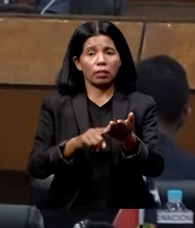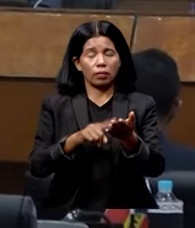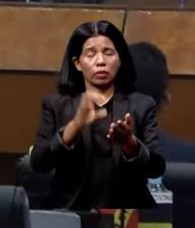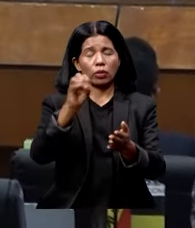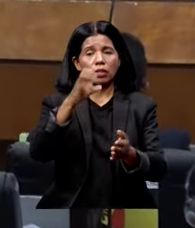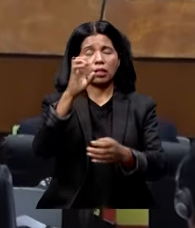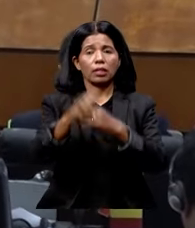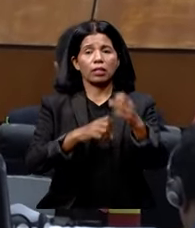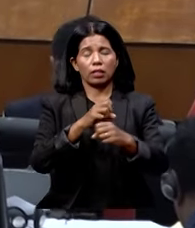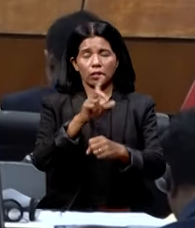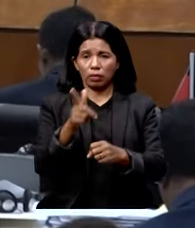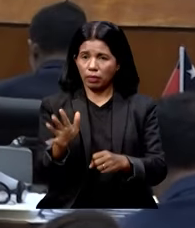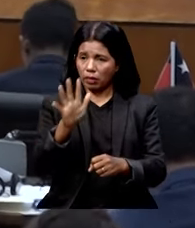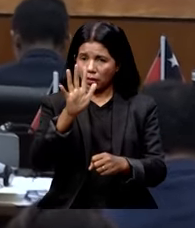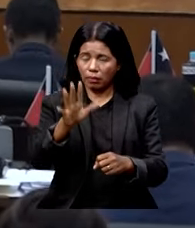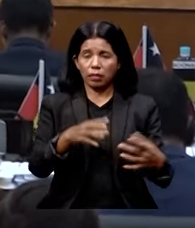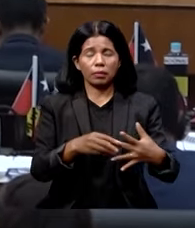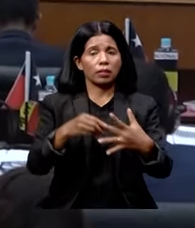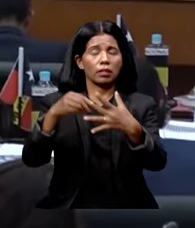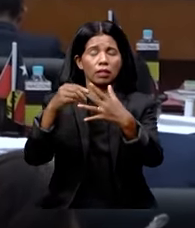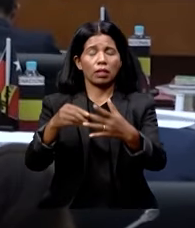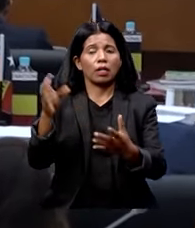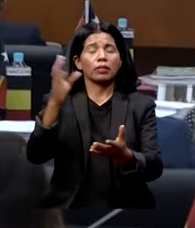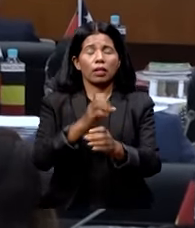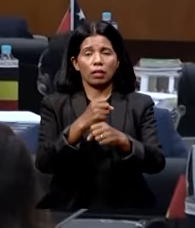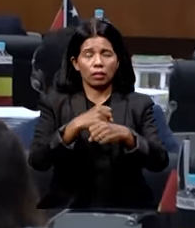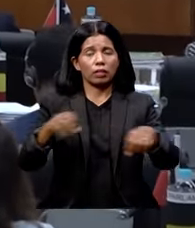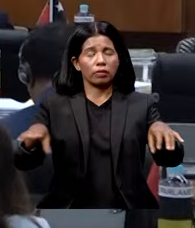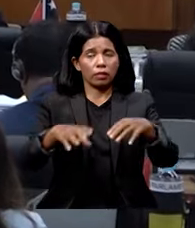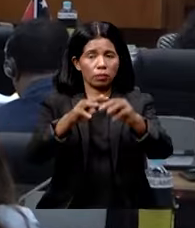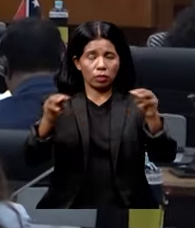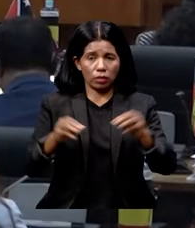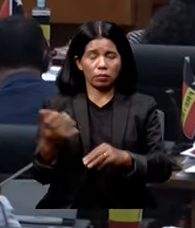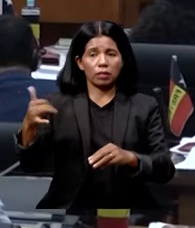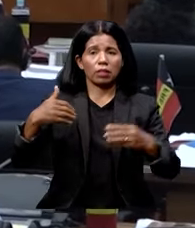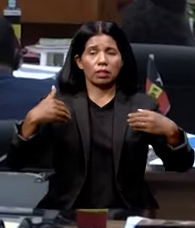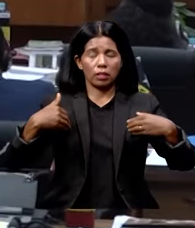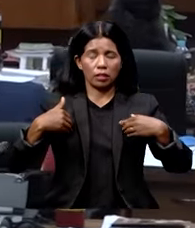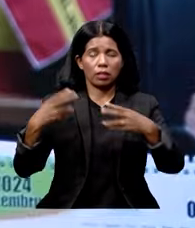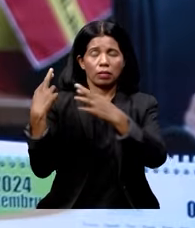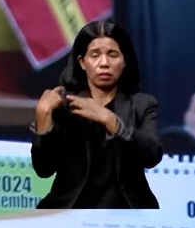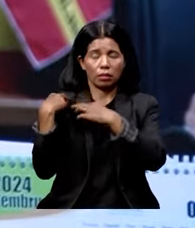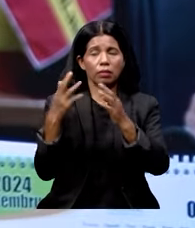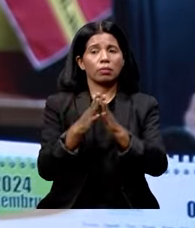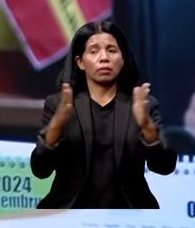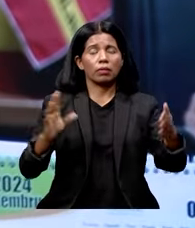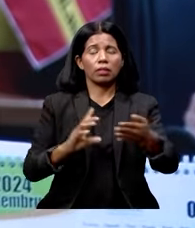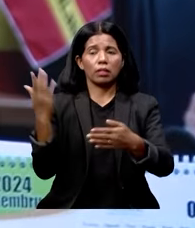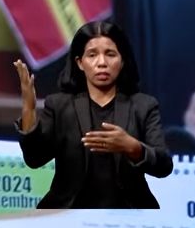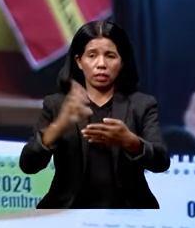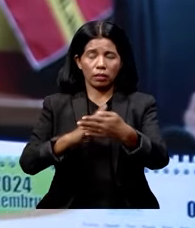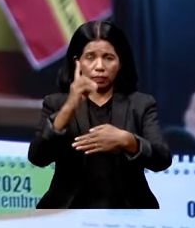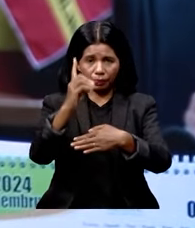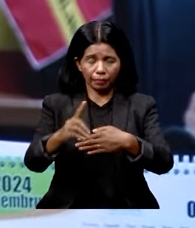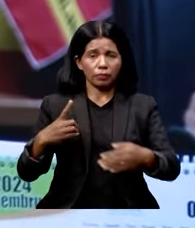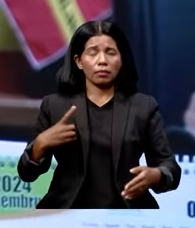a especialidade, né? Atua acelera um programa de descentralização no né, município Sirabele e ao poder local e a desenvolvimento. Também